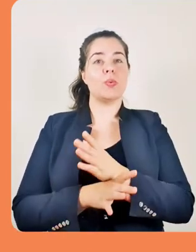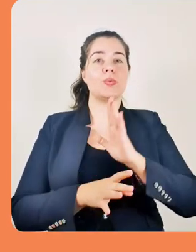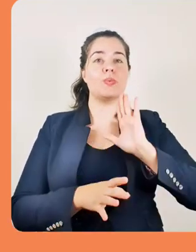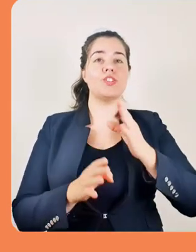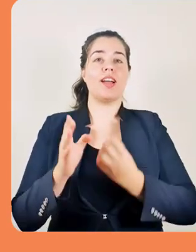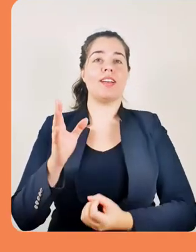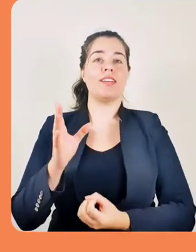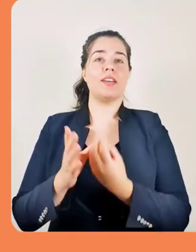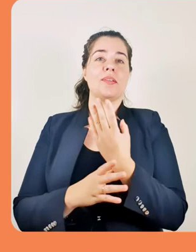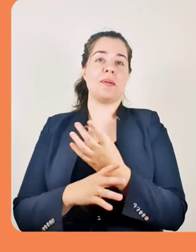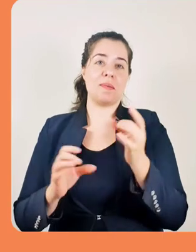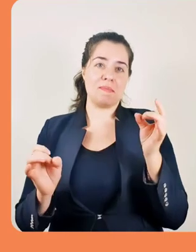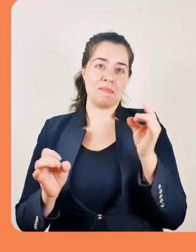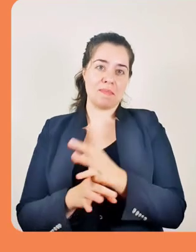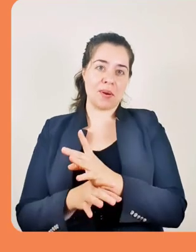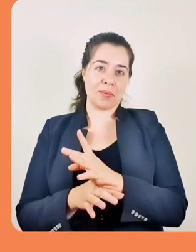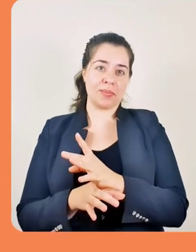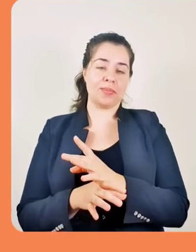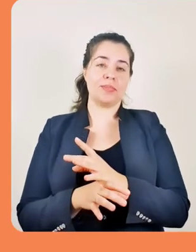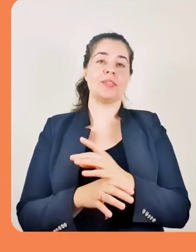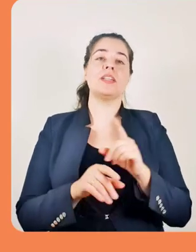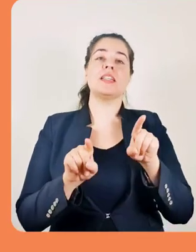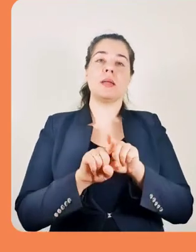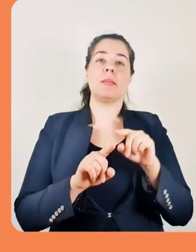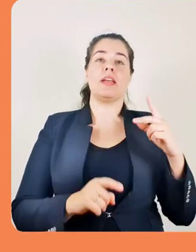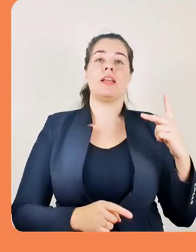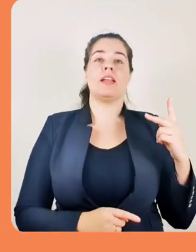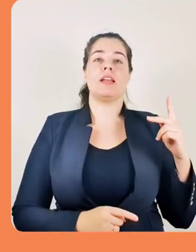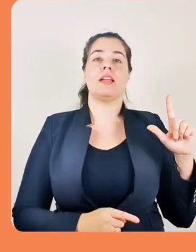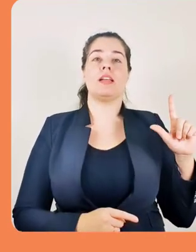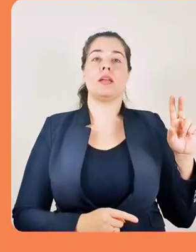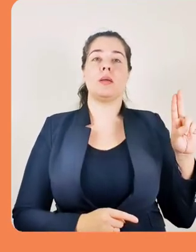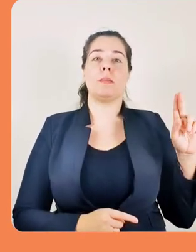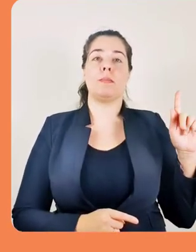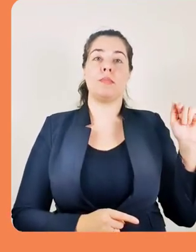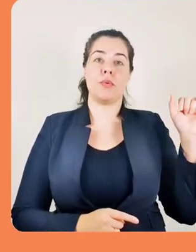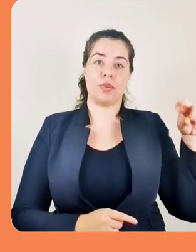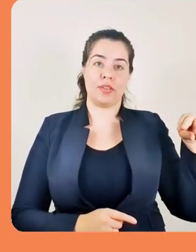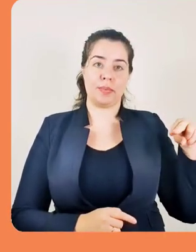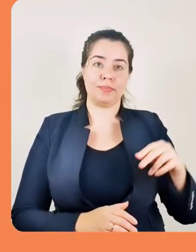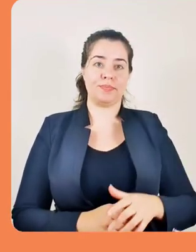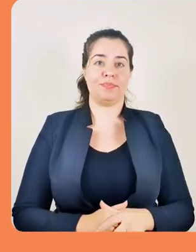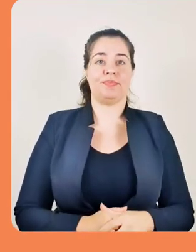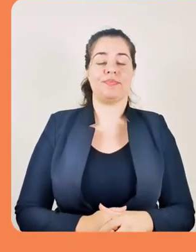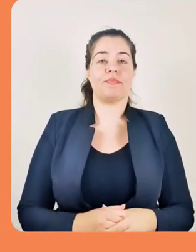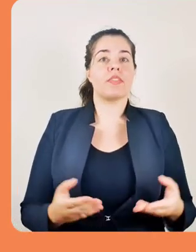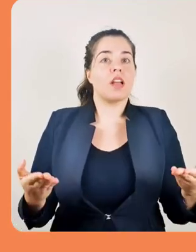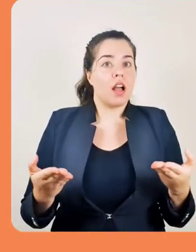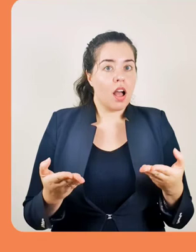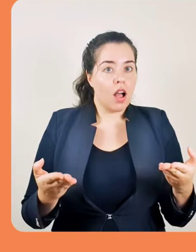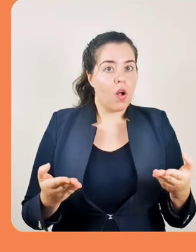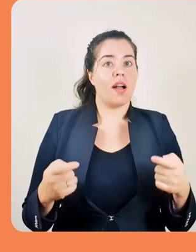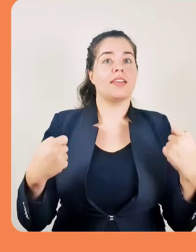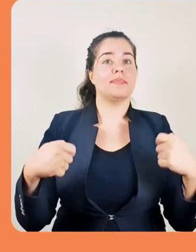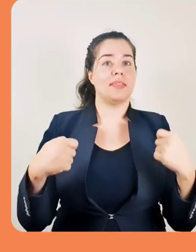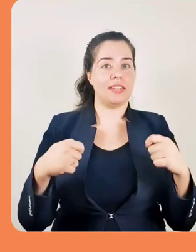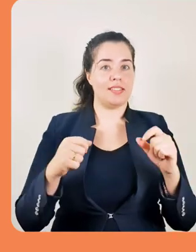está criado então no level up os foguinhos gamificação